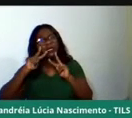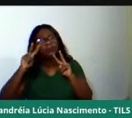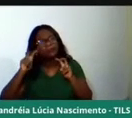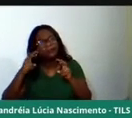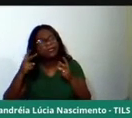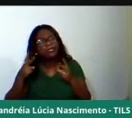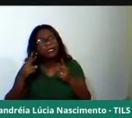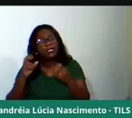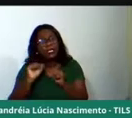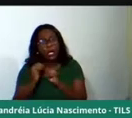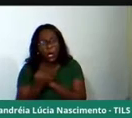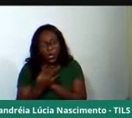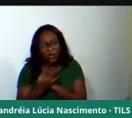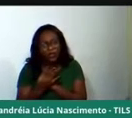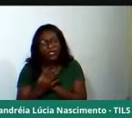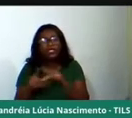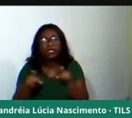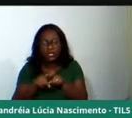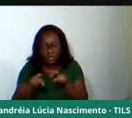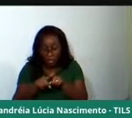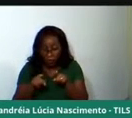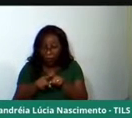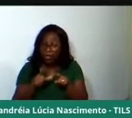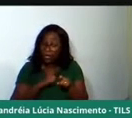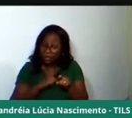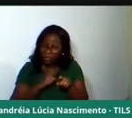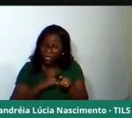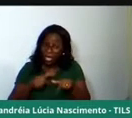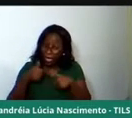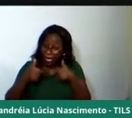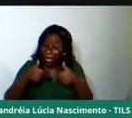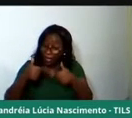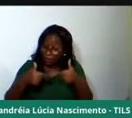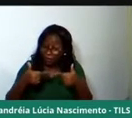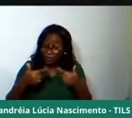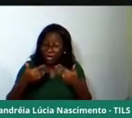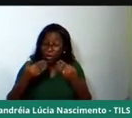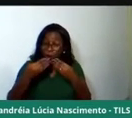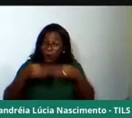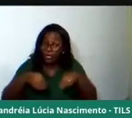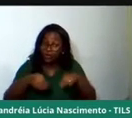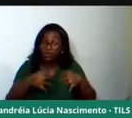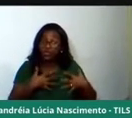também não tem um aspecto importante vascular, de comprometimento